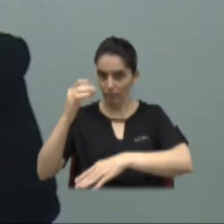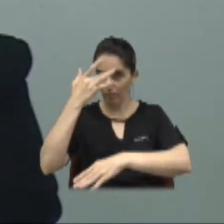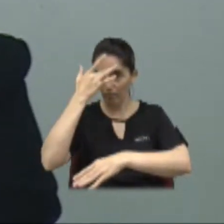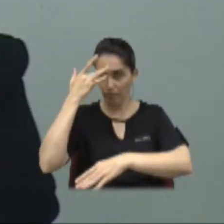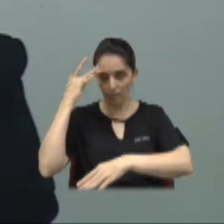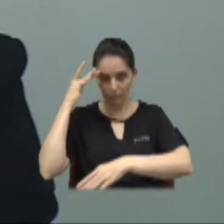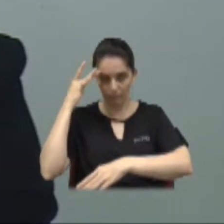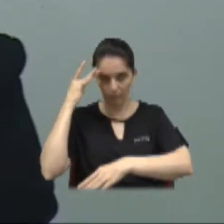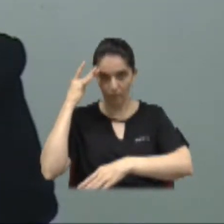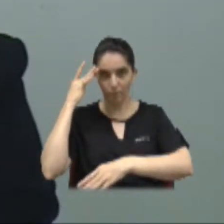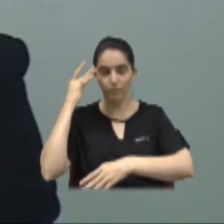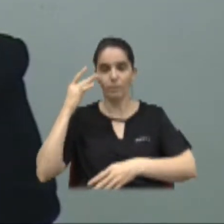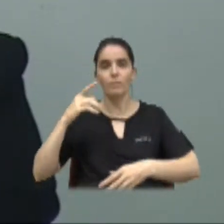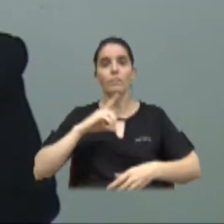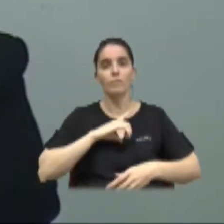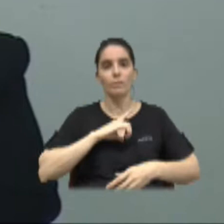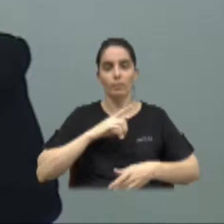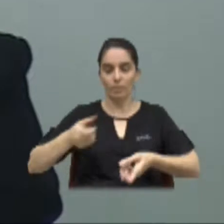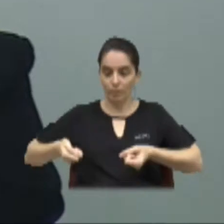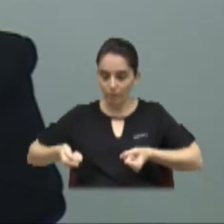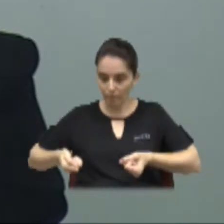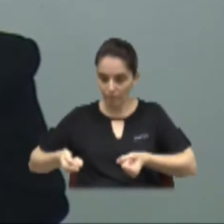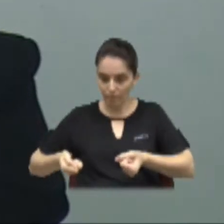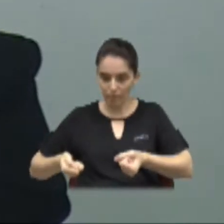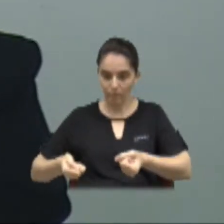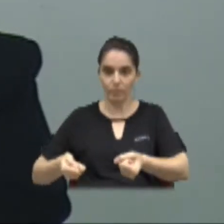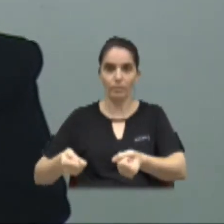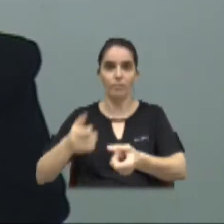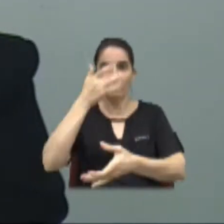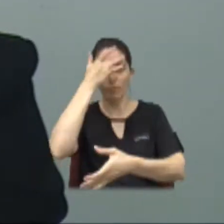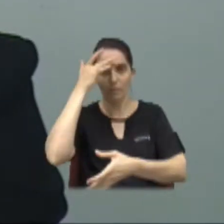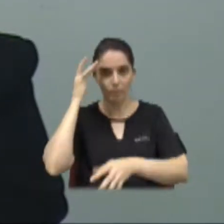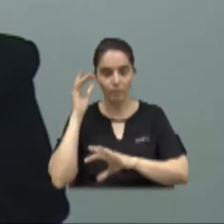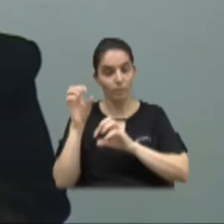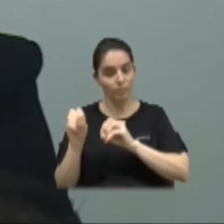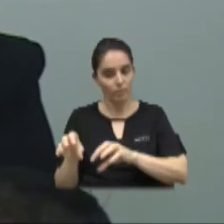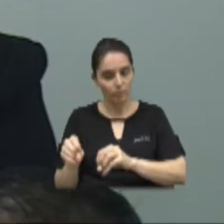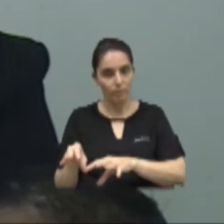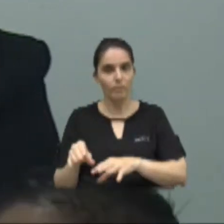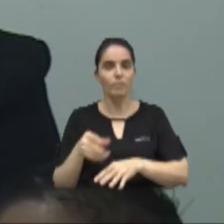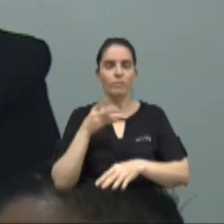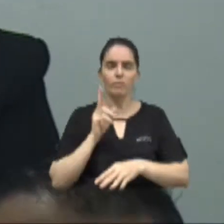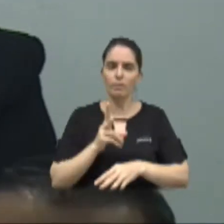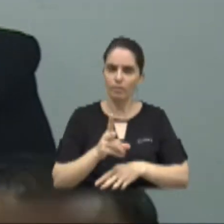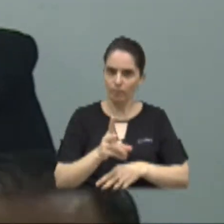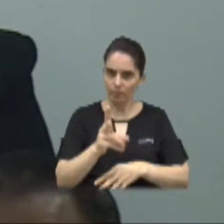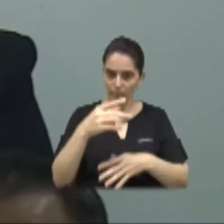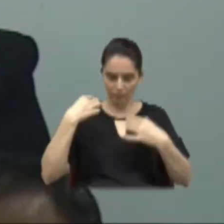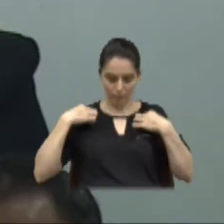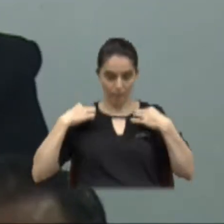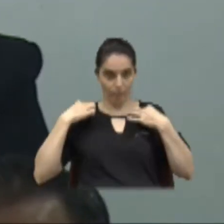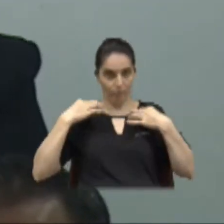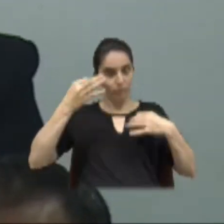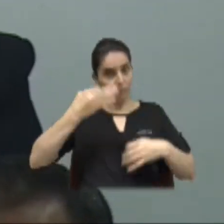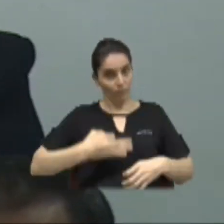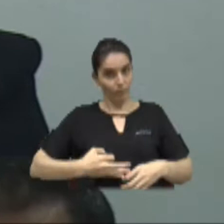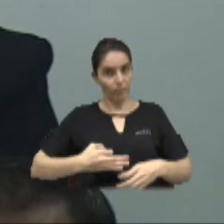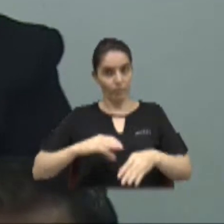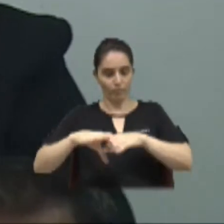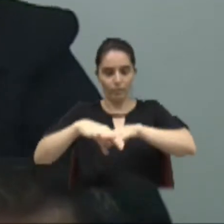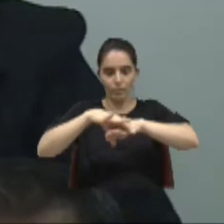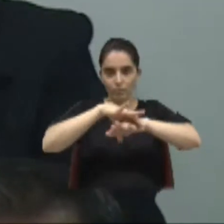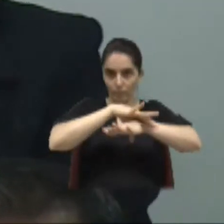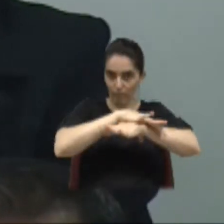capacitação, demos carrinho para essas pessoas estavam direto no gabinete, uniforme, luva,